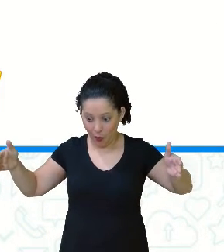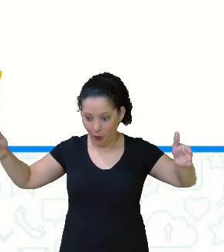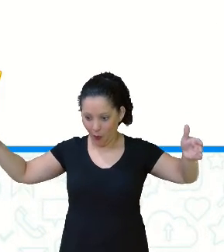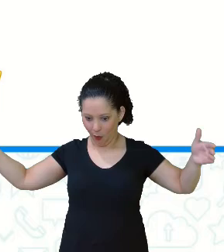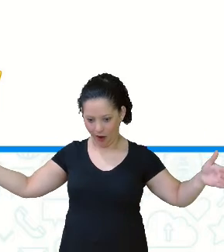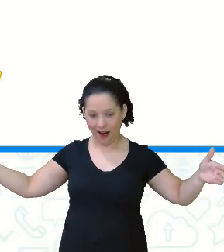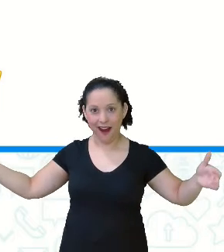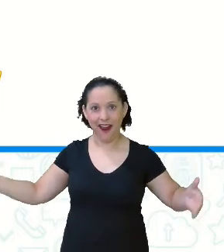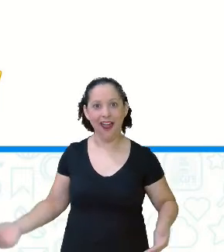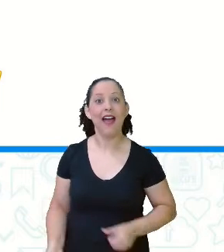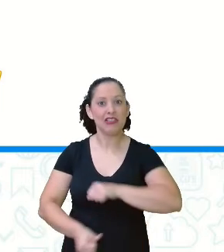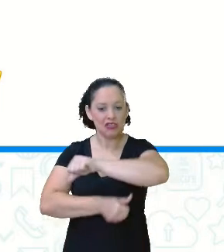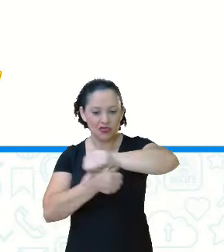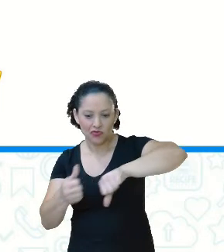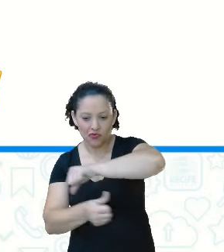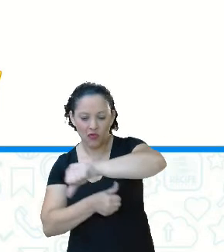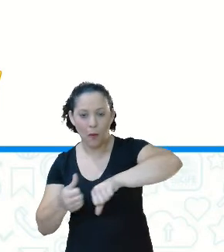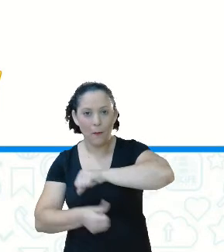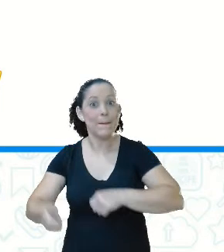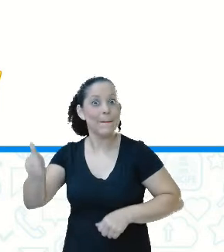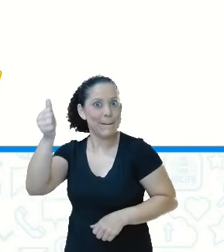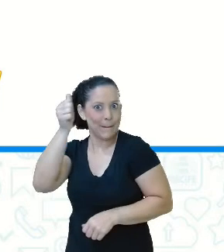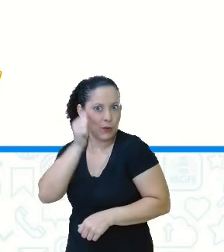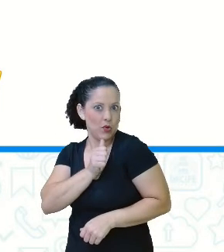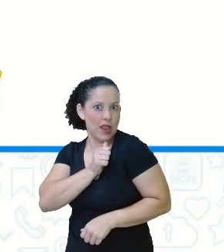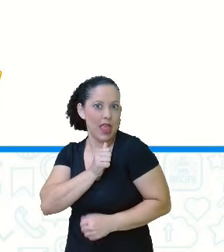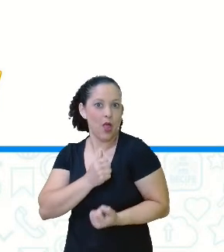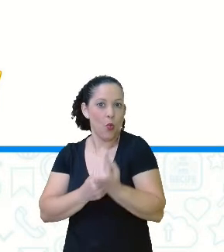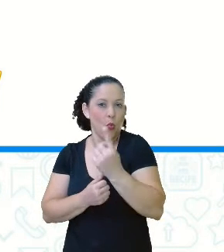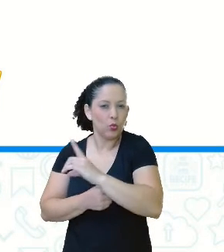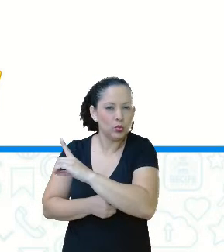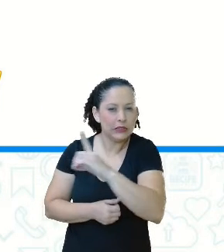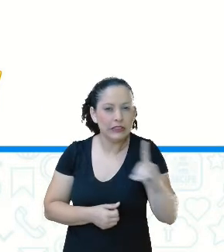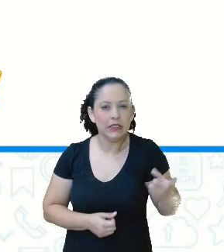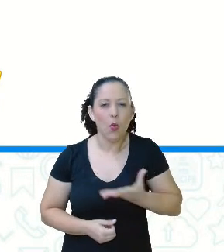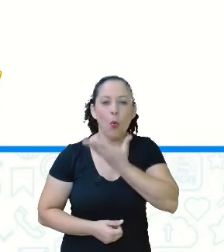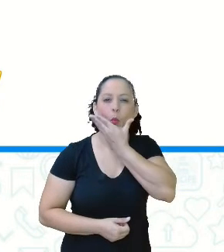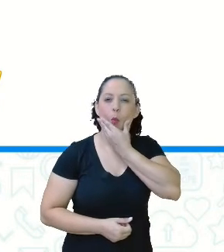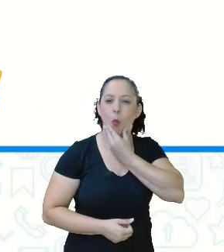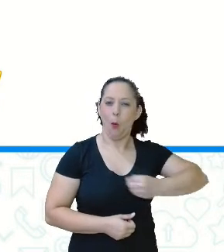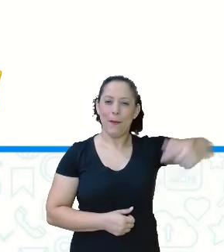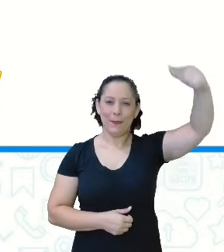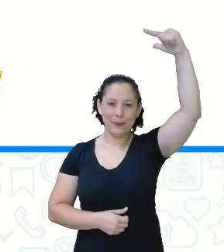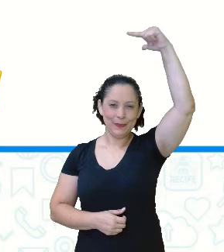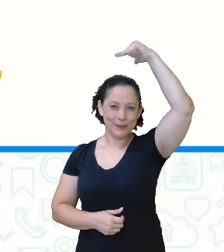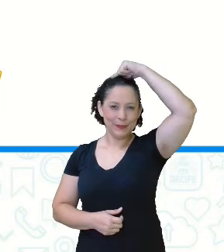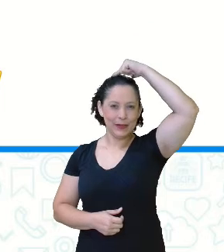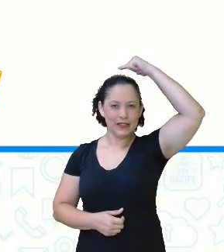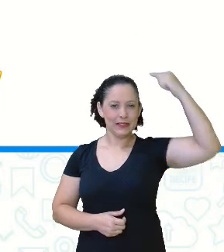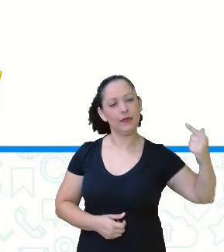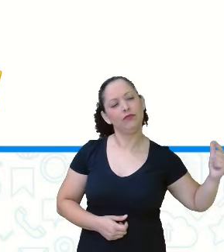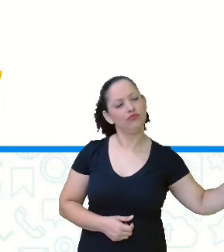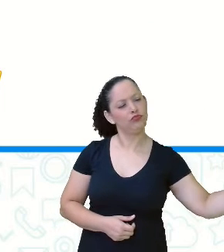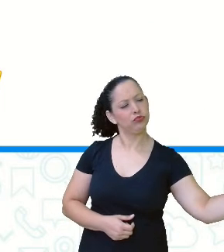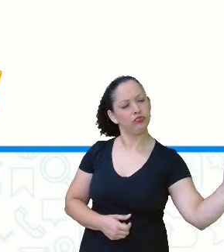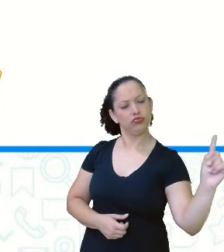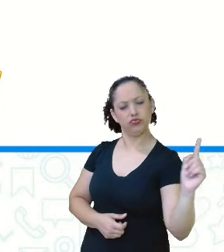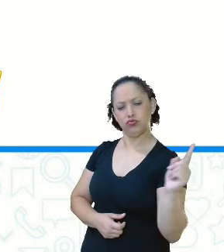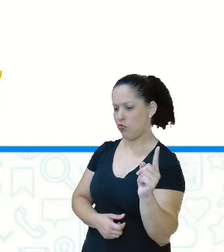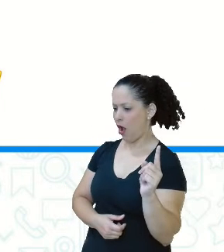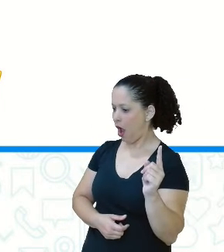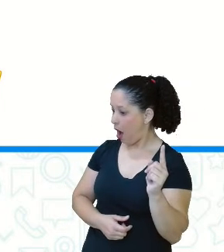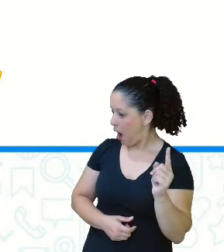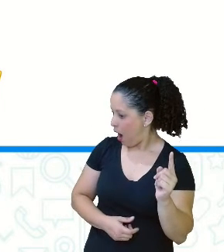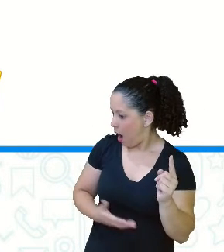linda mulher. Um dia, um belo príncipe estava a passar pela floresta e viu Branca de Neve.